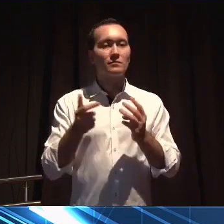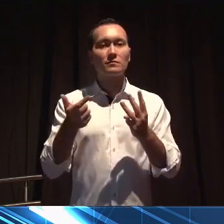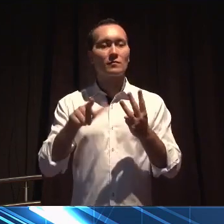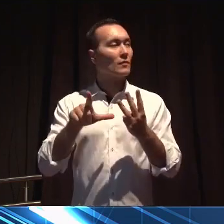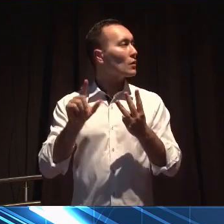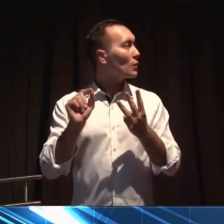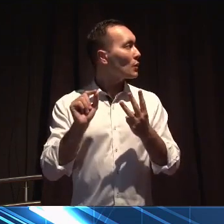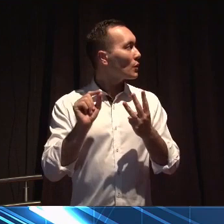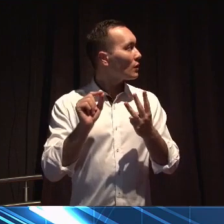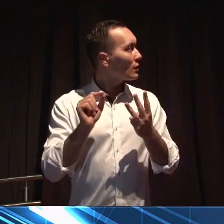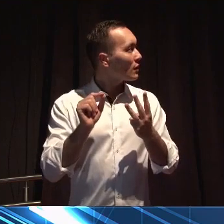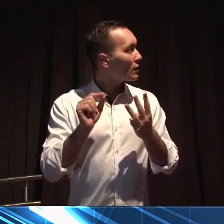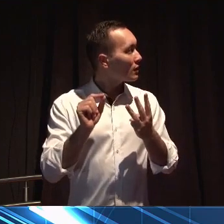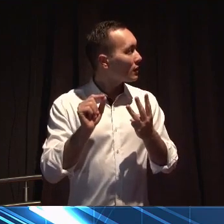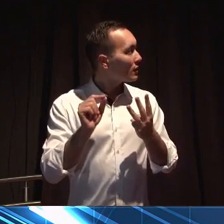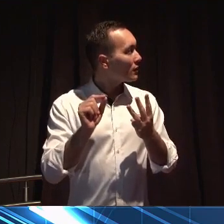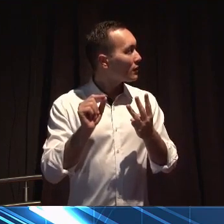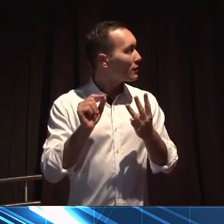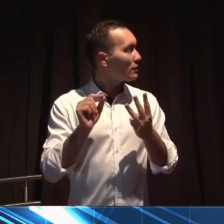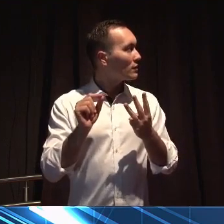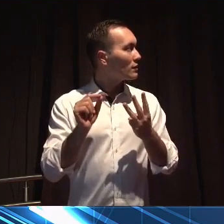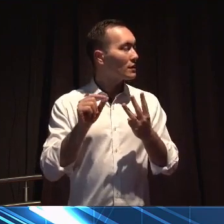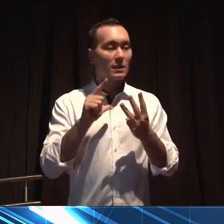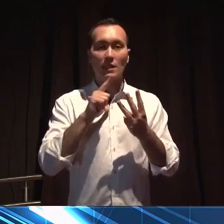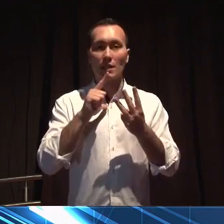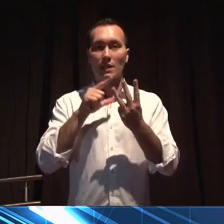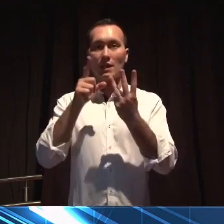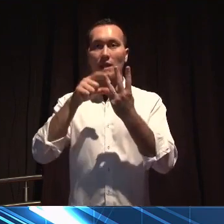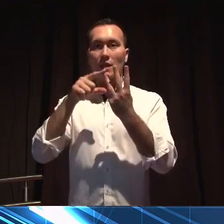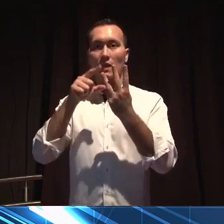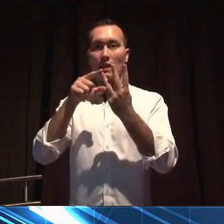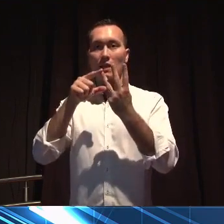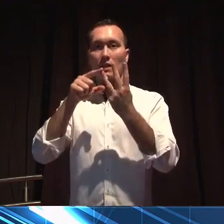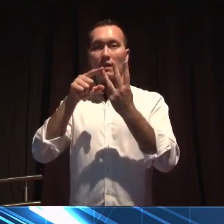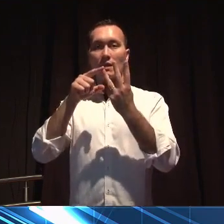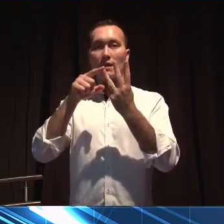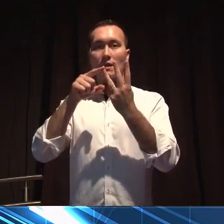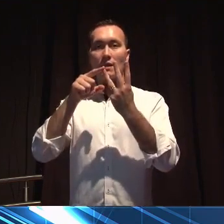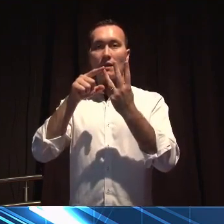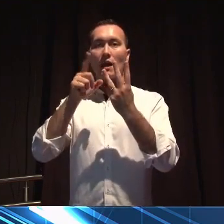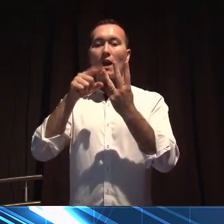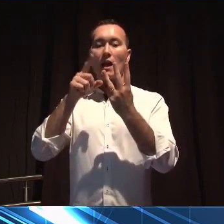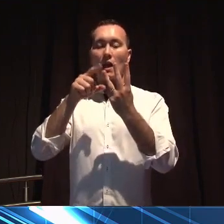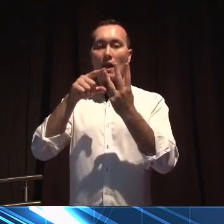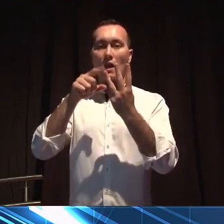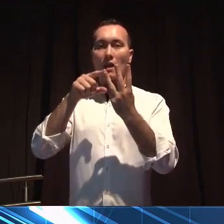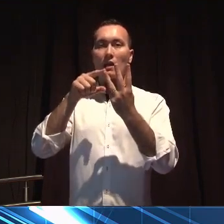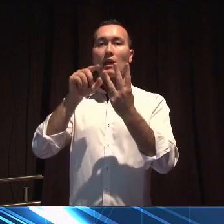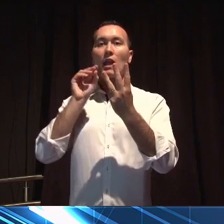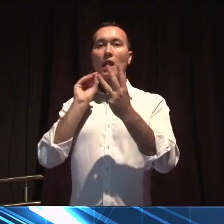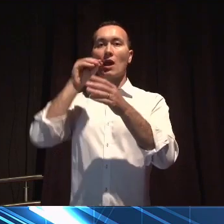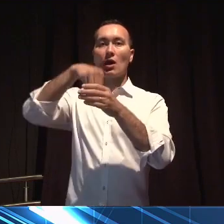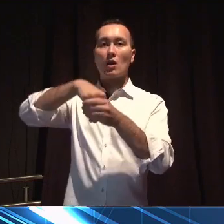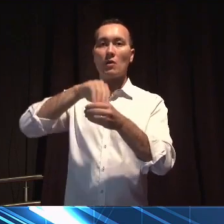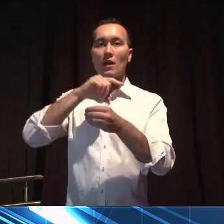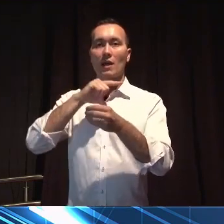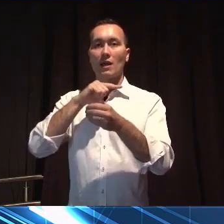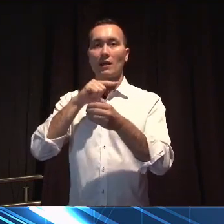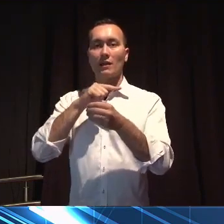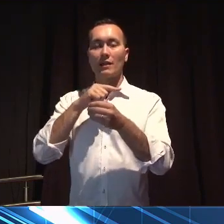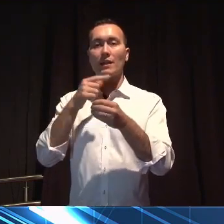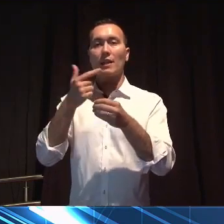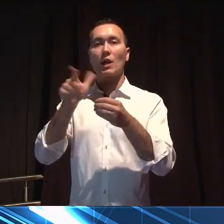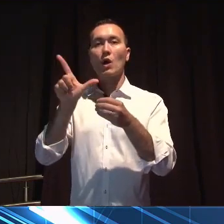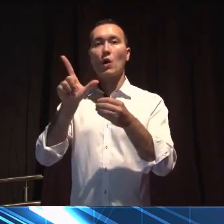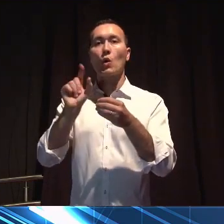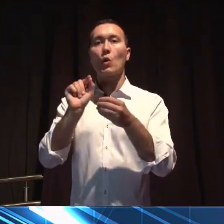isolated context. Além de usar a Lambda, a gente criou uma camada a mais de isolamento dentro dela, porque a Lambda